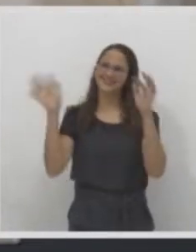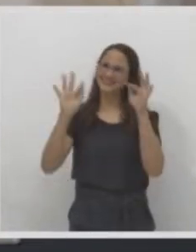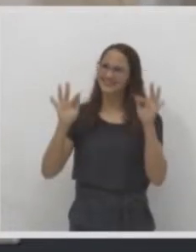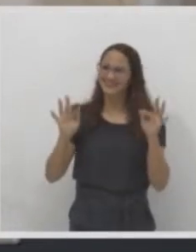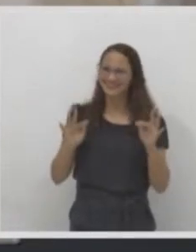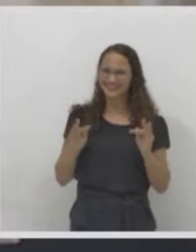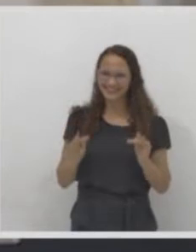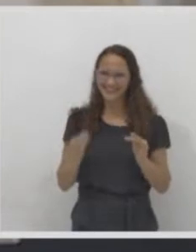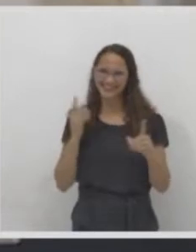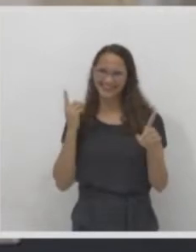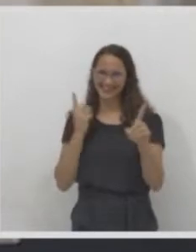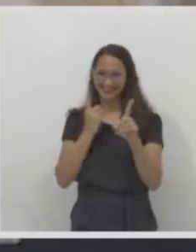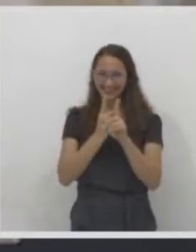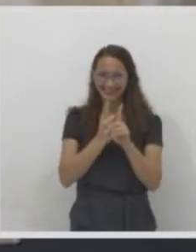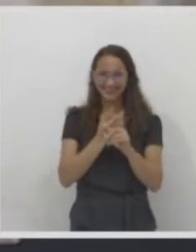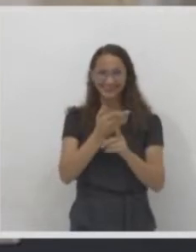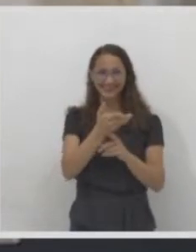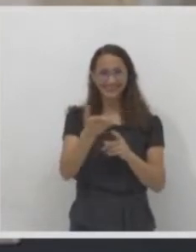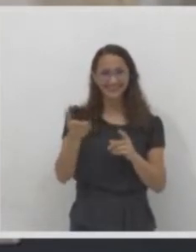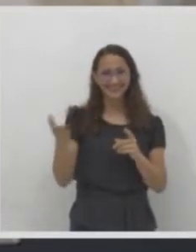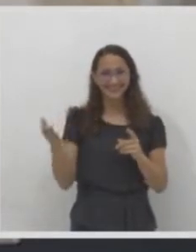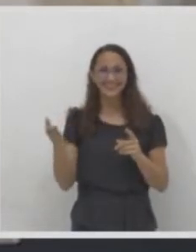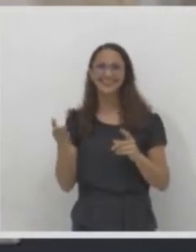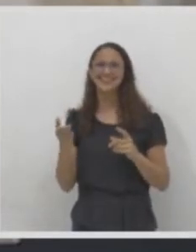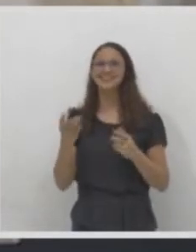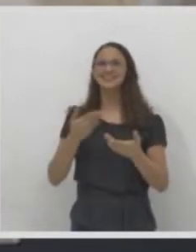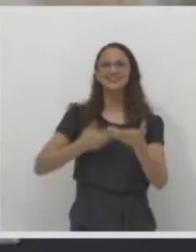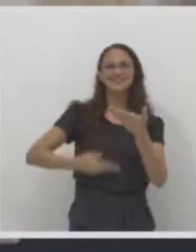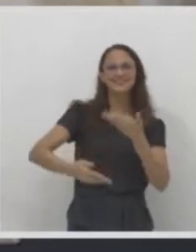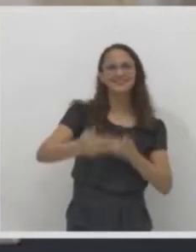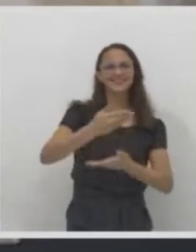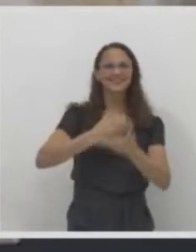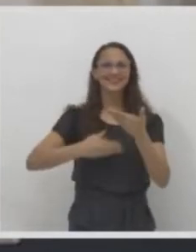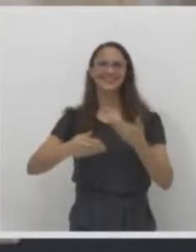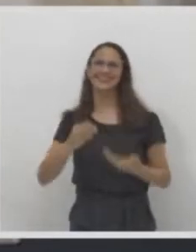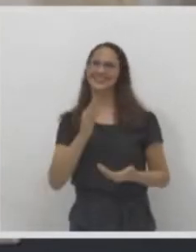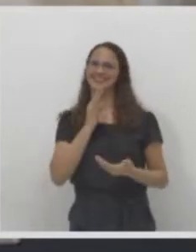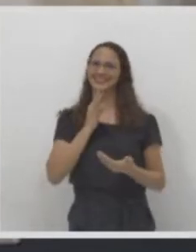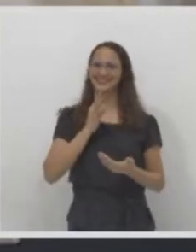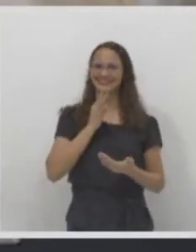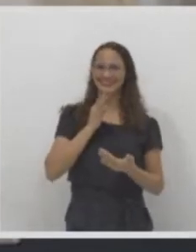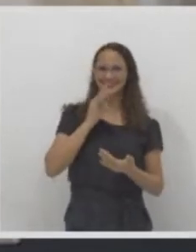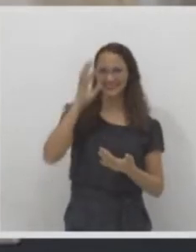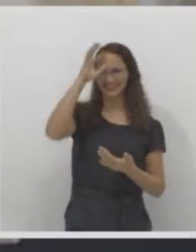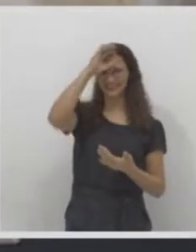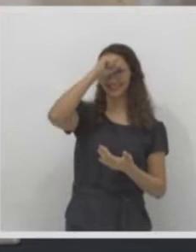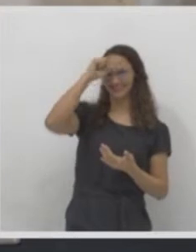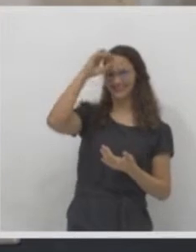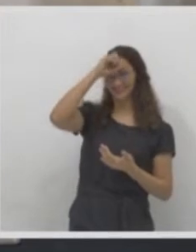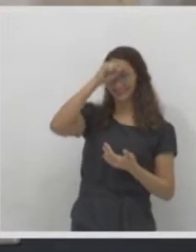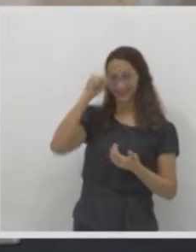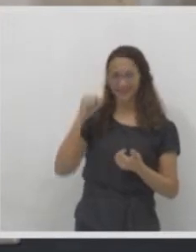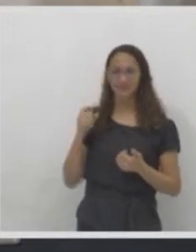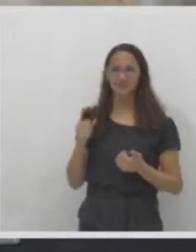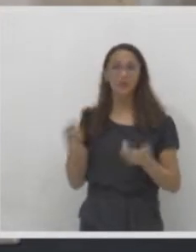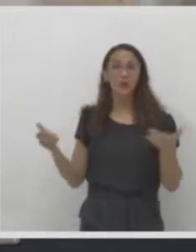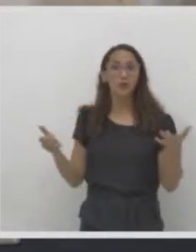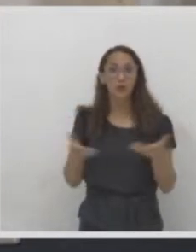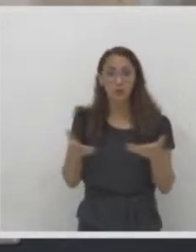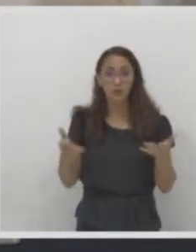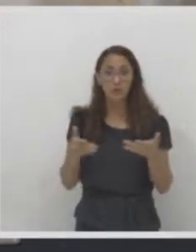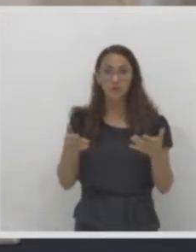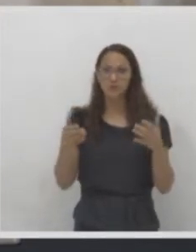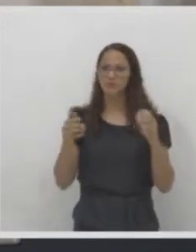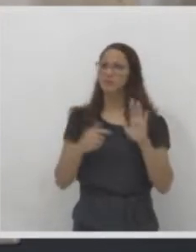para que mais uma vez possamos compartilhar conhecimentos. Hoje eu trouxe para vocês o